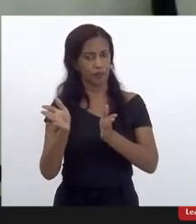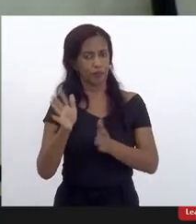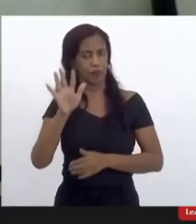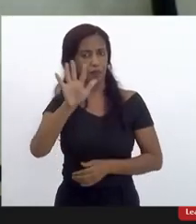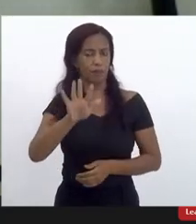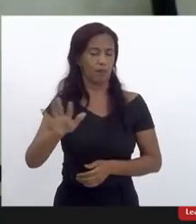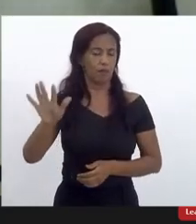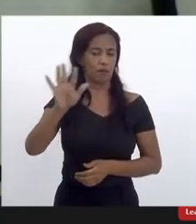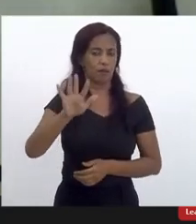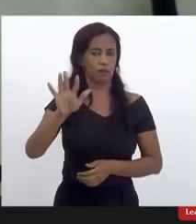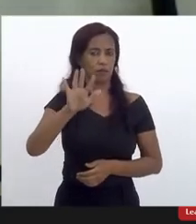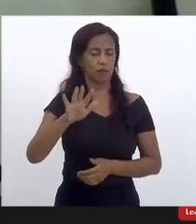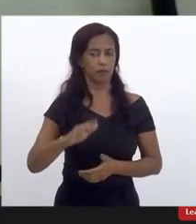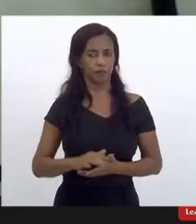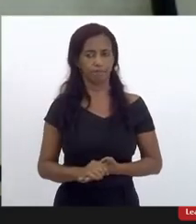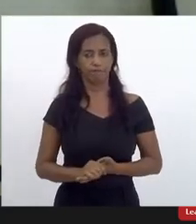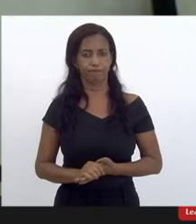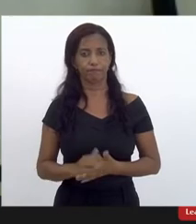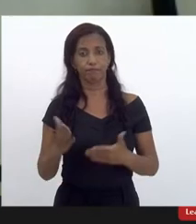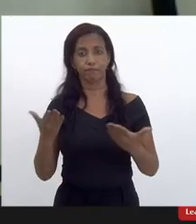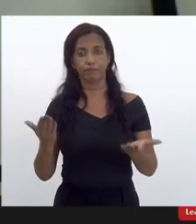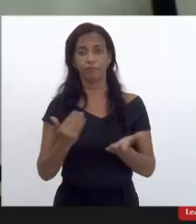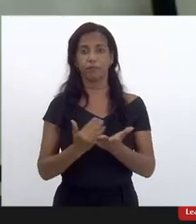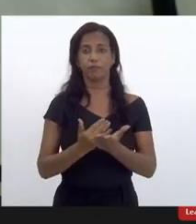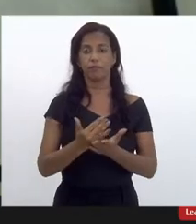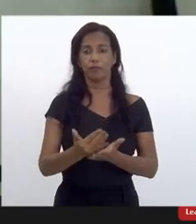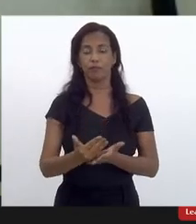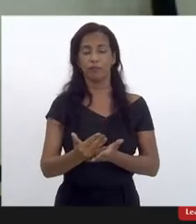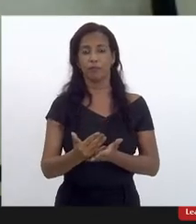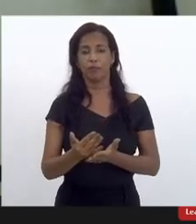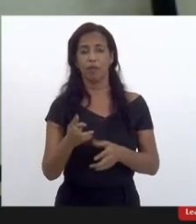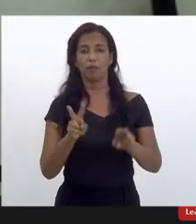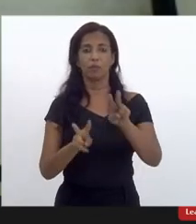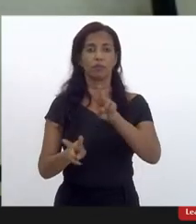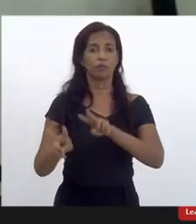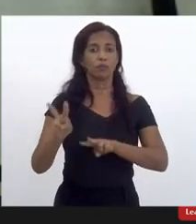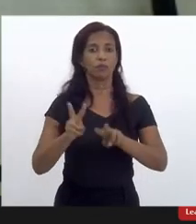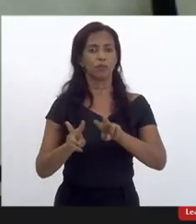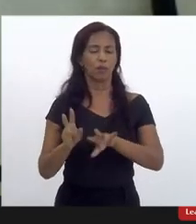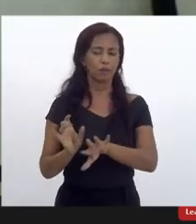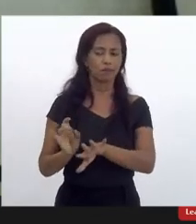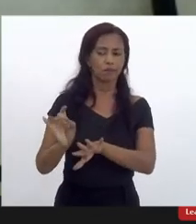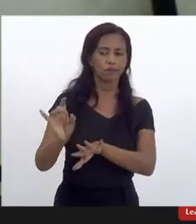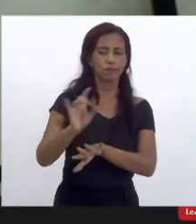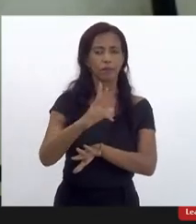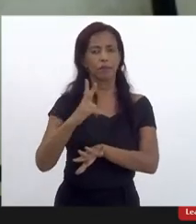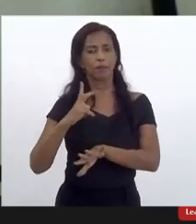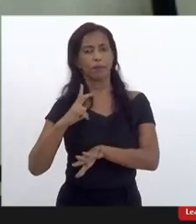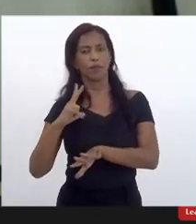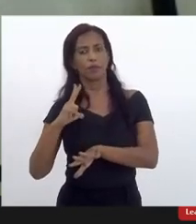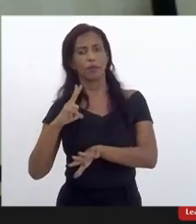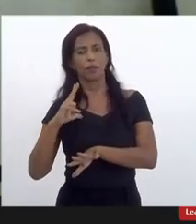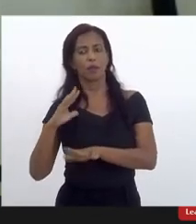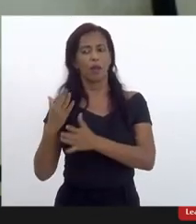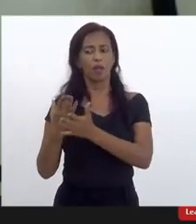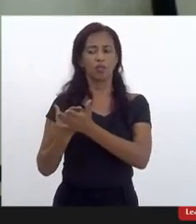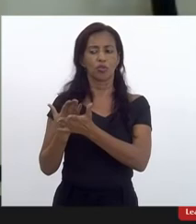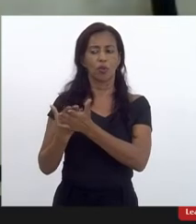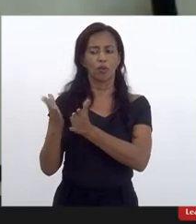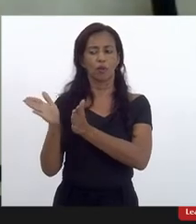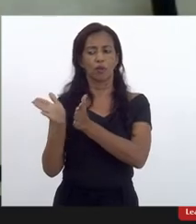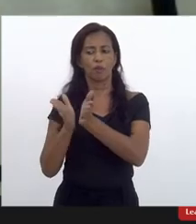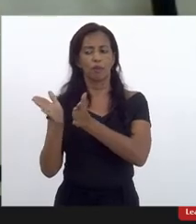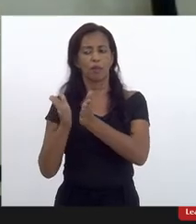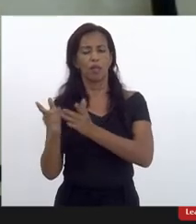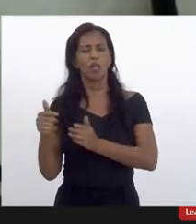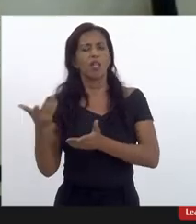desses alunos, e aí começamos a observar individualmente aquela escola que estava com mais acesso, que